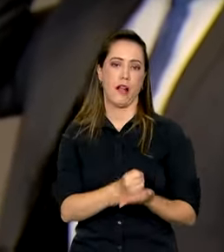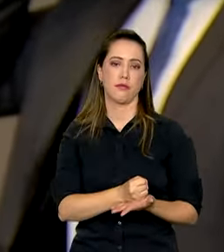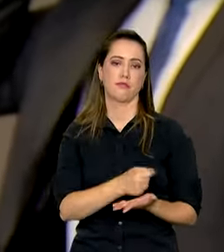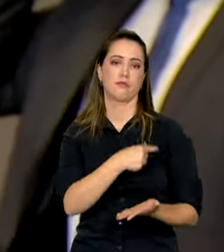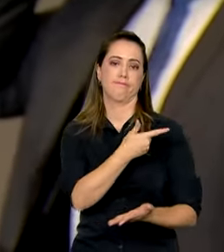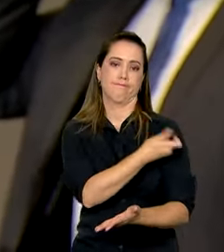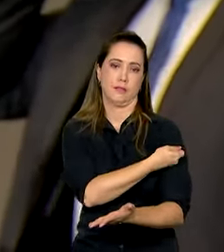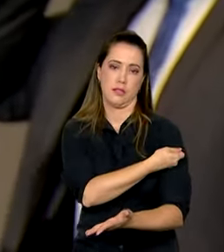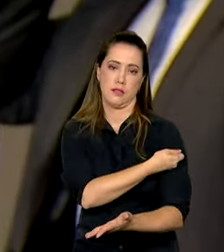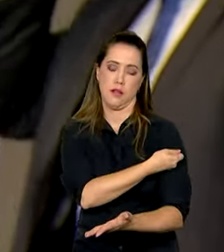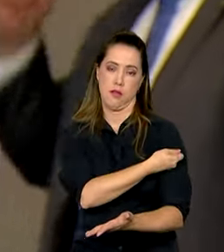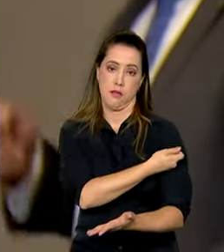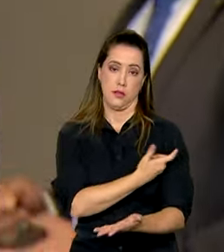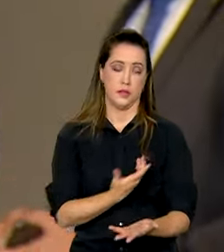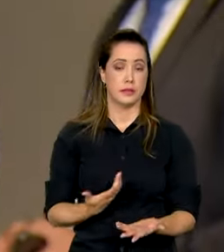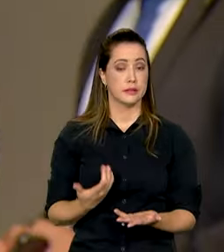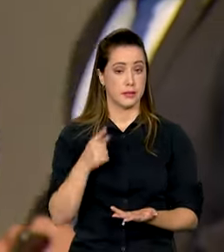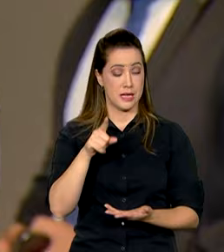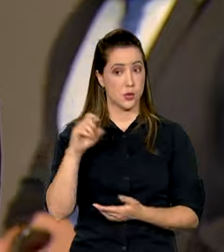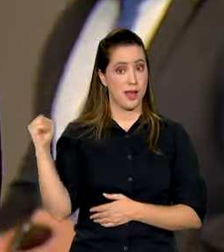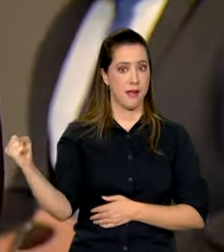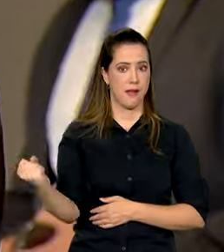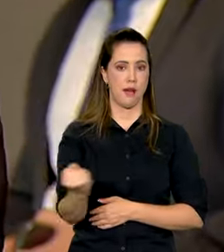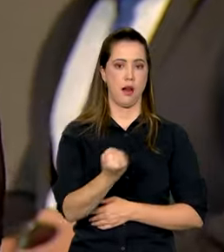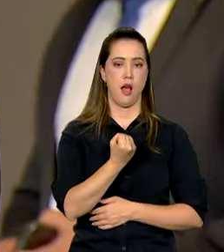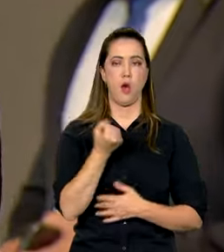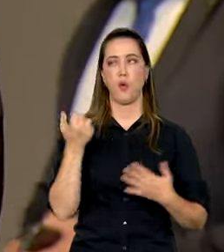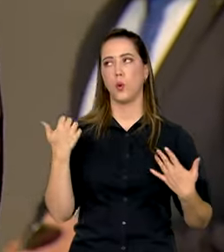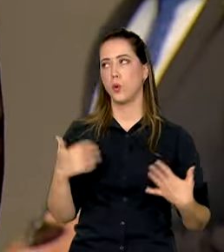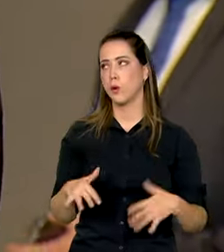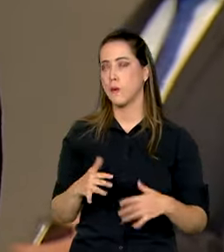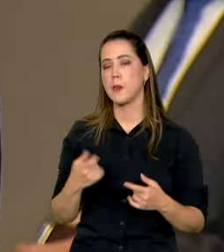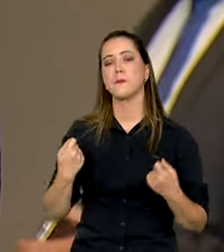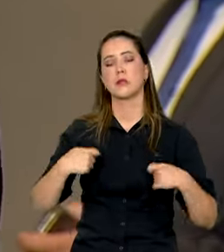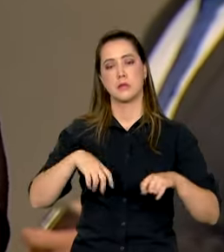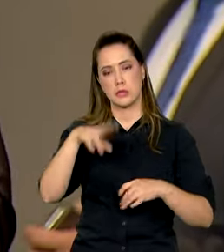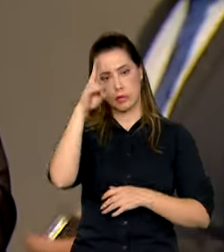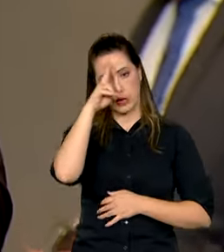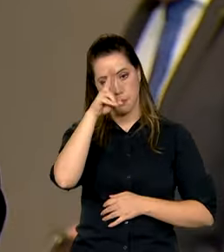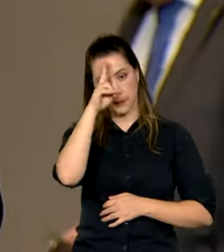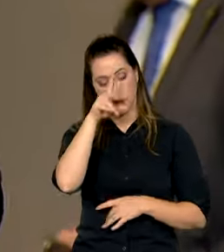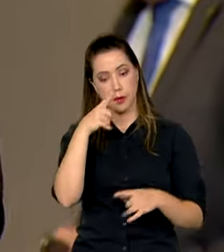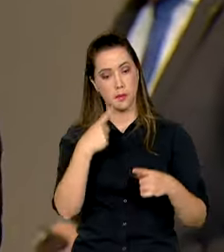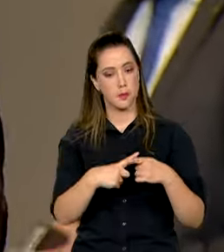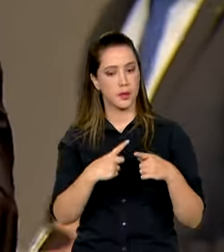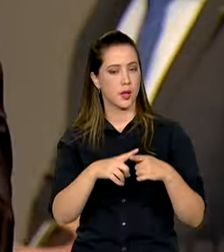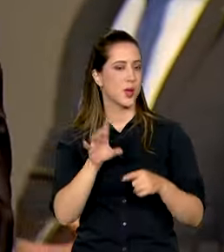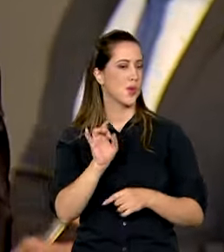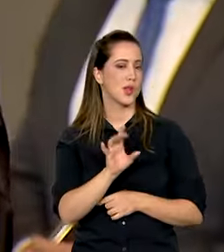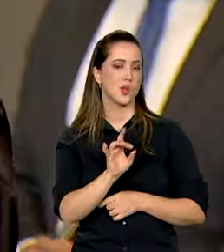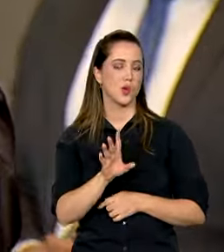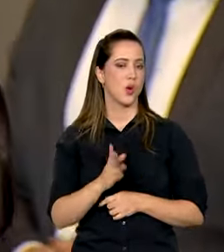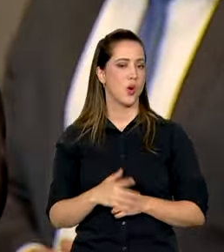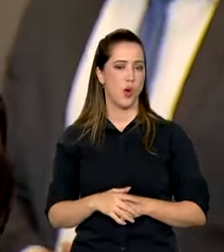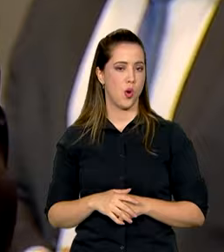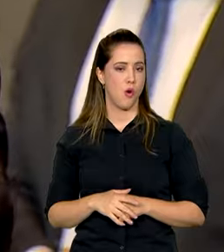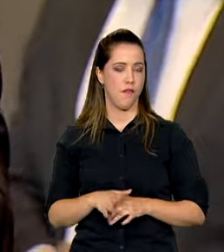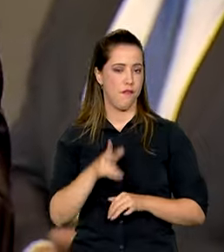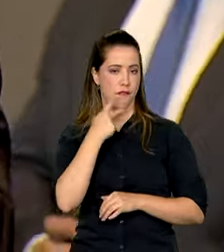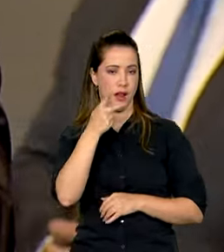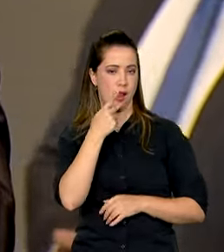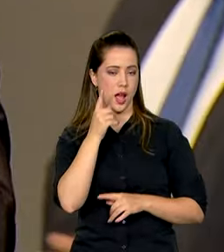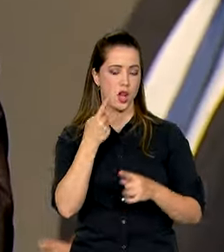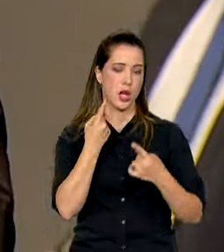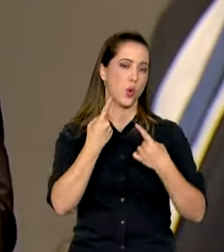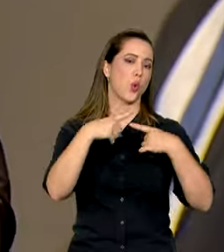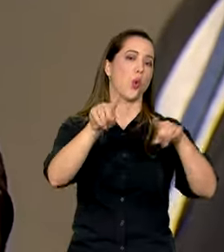E isso eu acho que é muito grave, ministra Anísia, a gente tem que sempre lembrar isso, porque não é só fazer um discurso contra